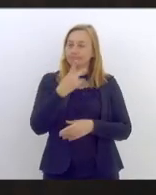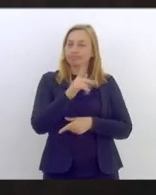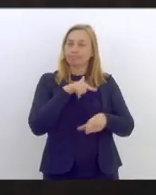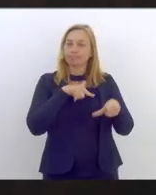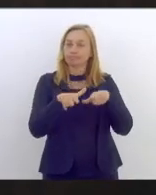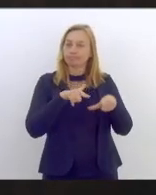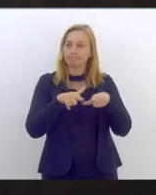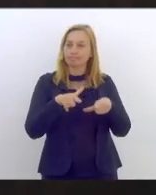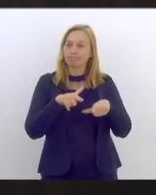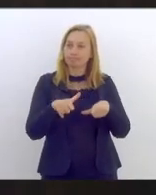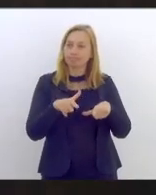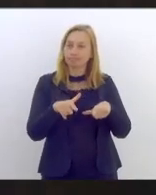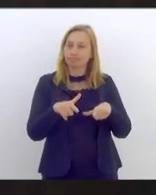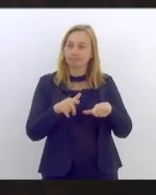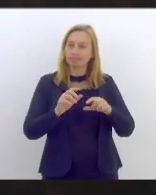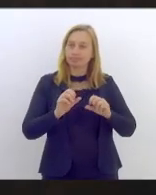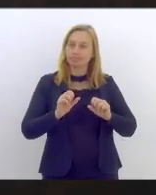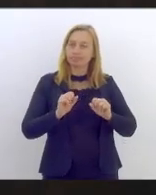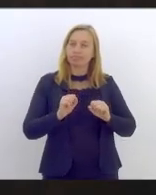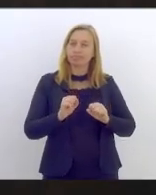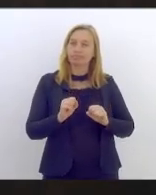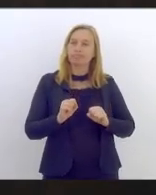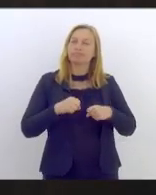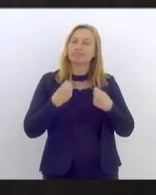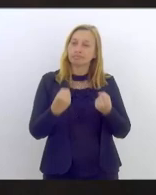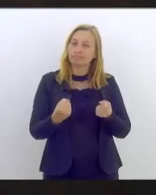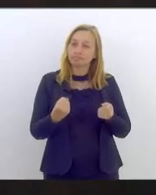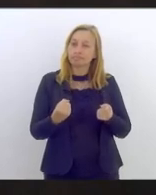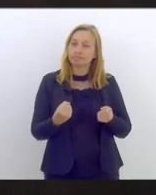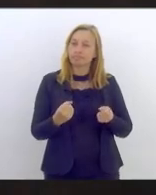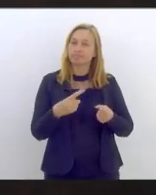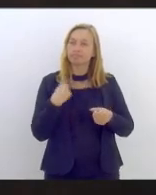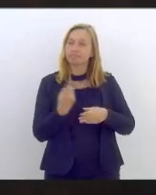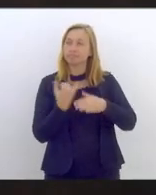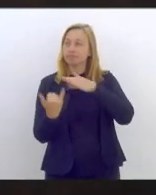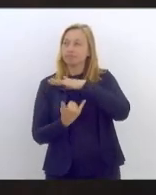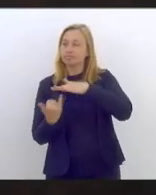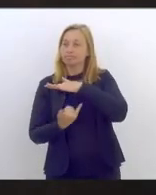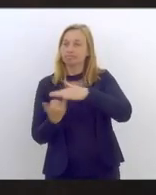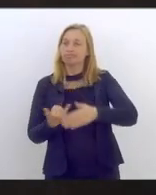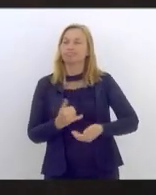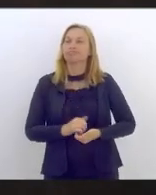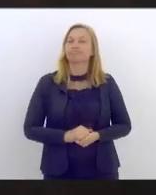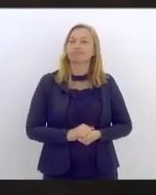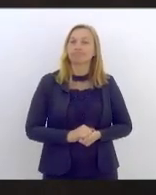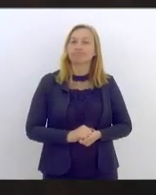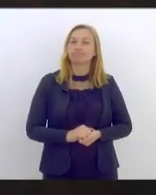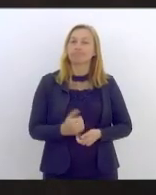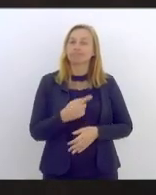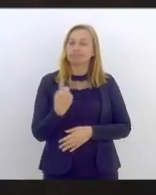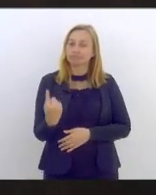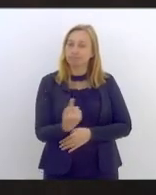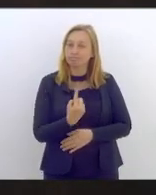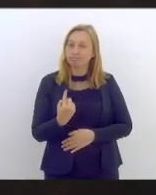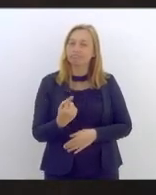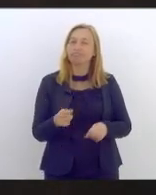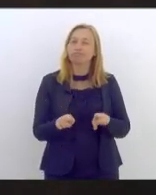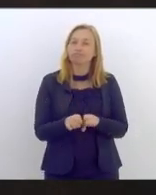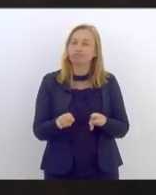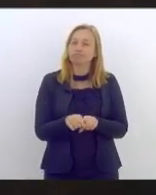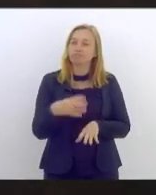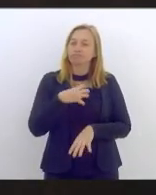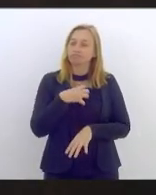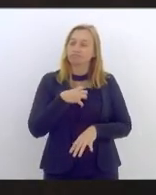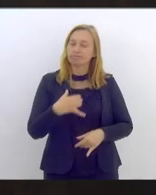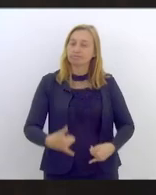na defesa da nossa classe na defesa da nossa instituição então todos nós também nos